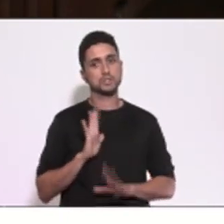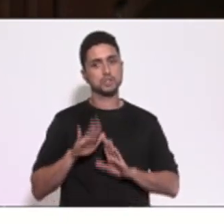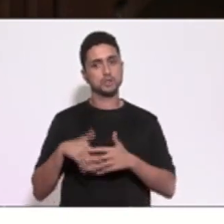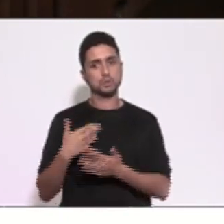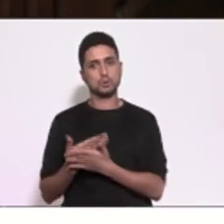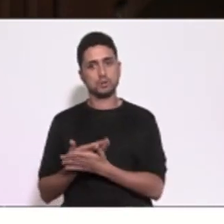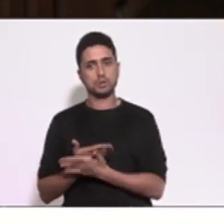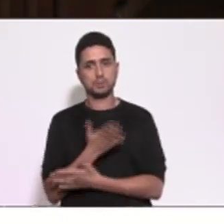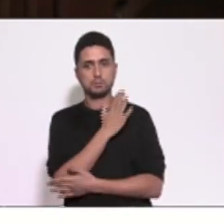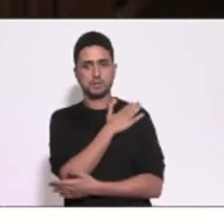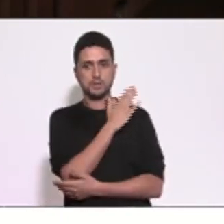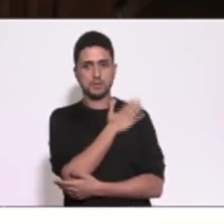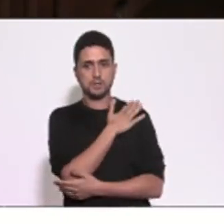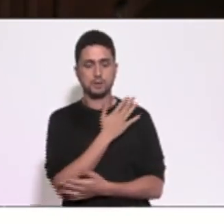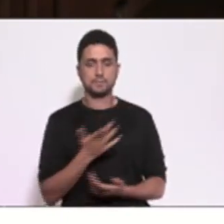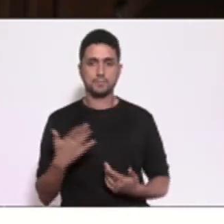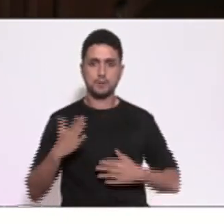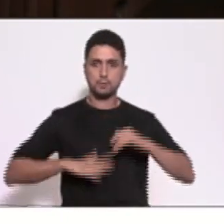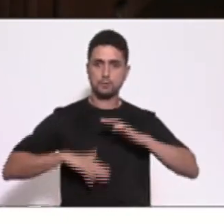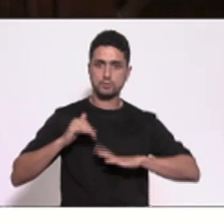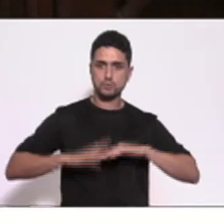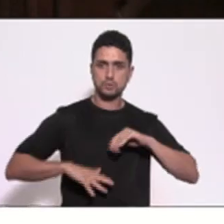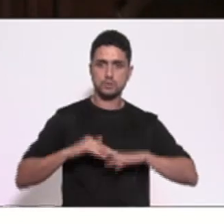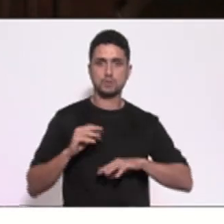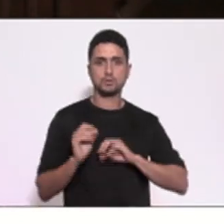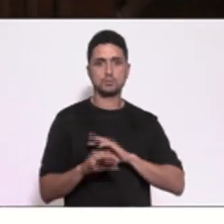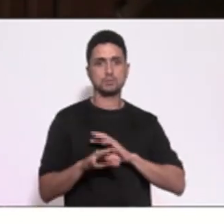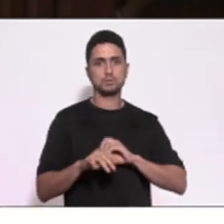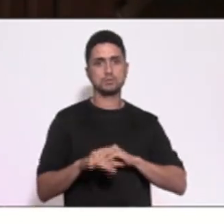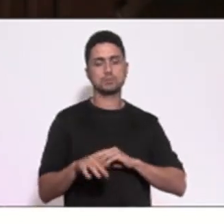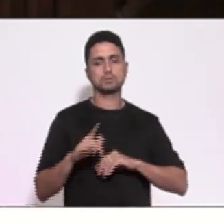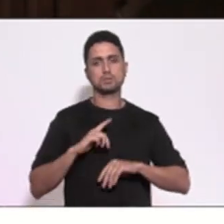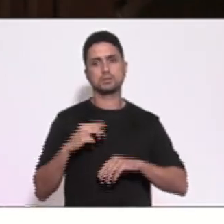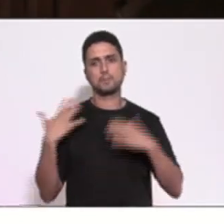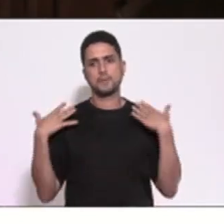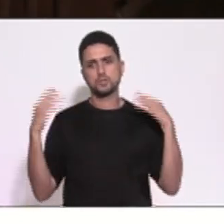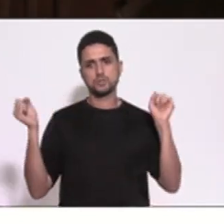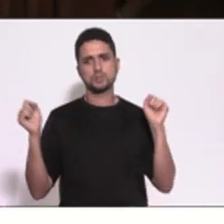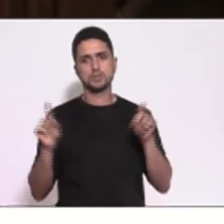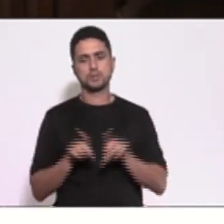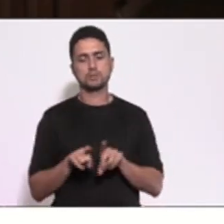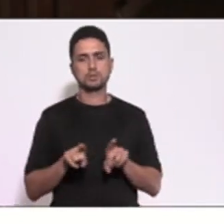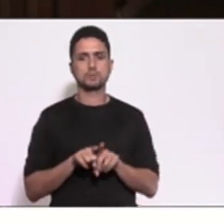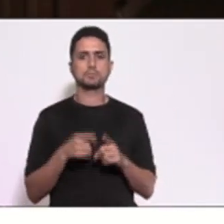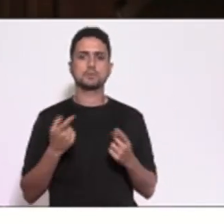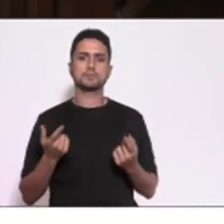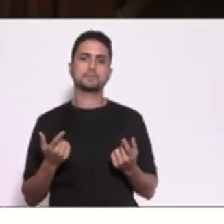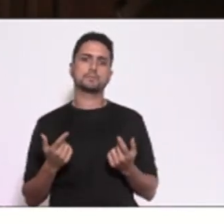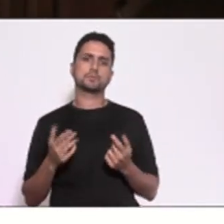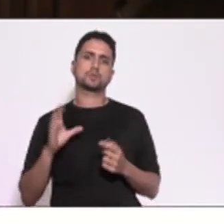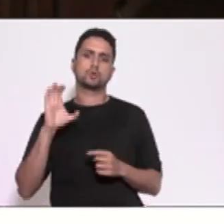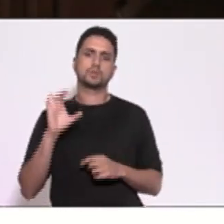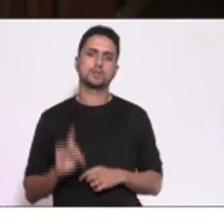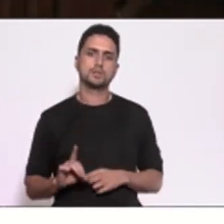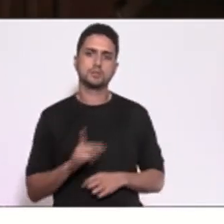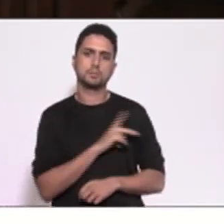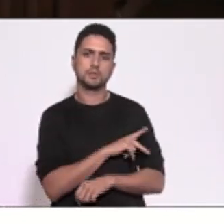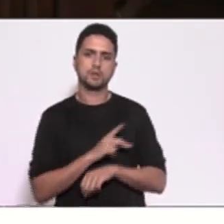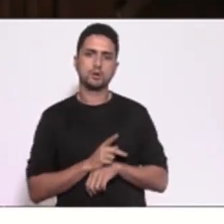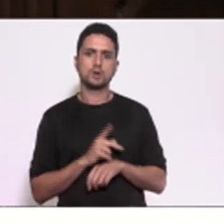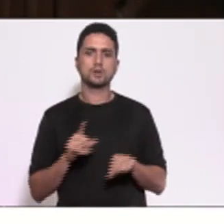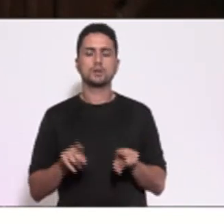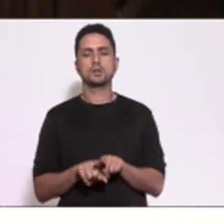militares, os profissionais da educação que atuam, não apenas no magistério, mas na coordenação pedagógica, na supervisão, na orientação, na